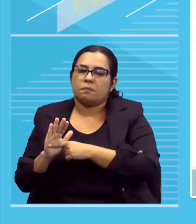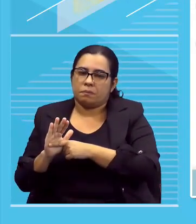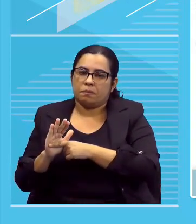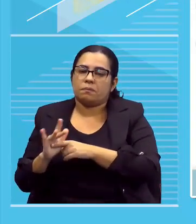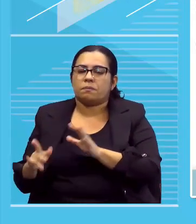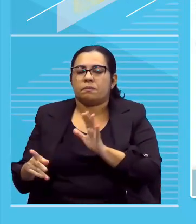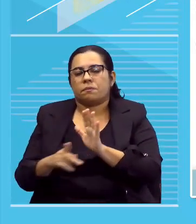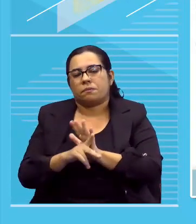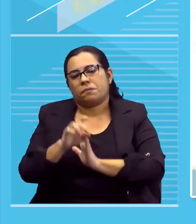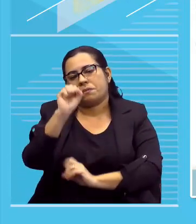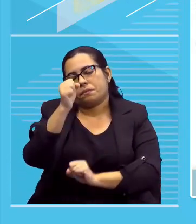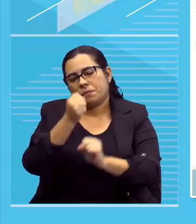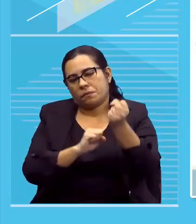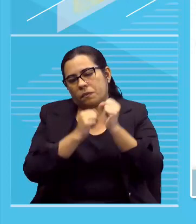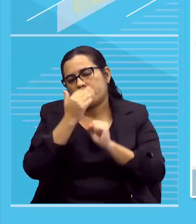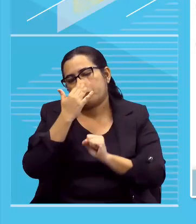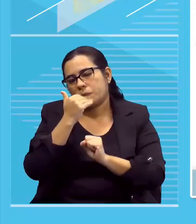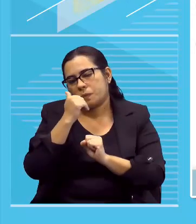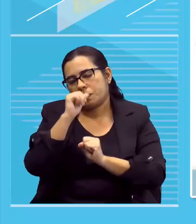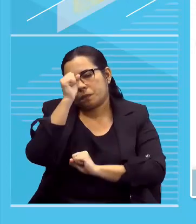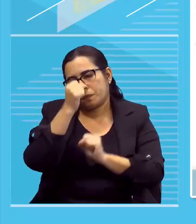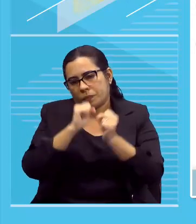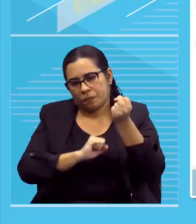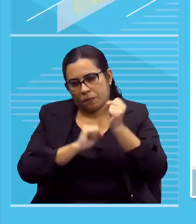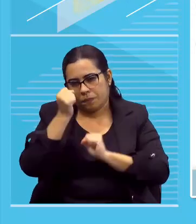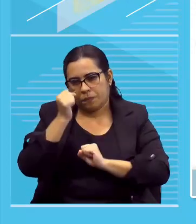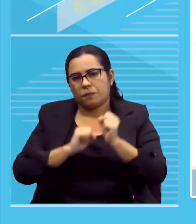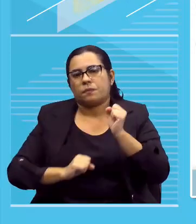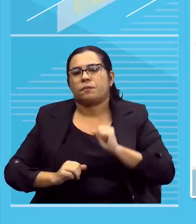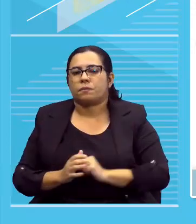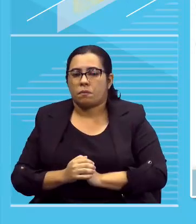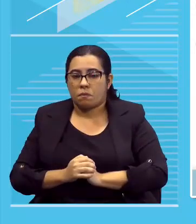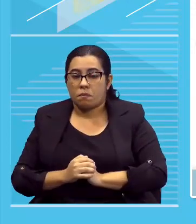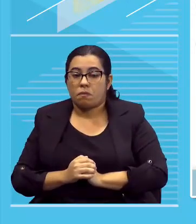da indústrialização da agroindústrialização